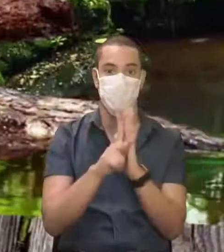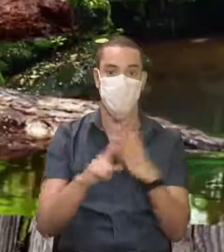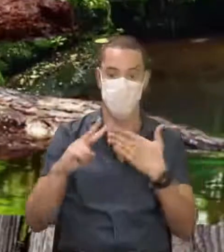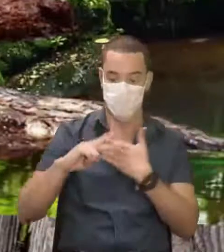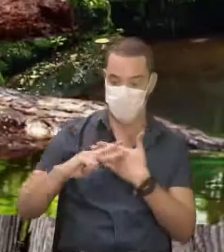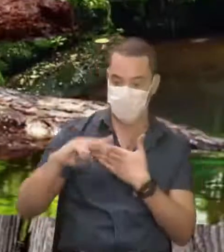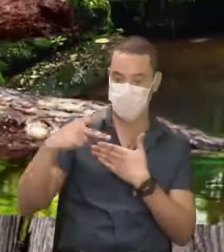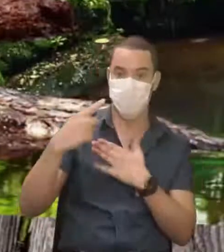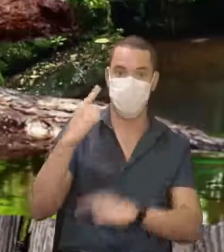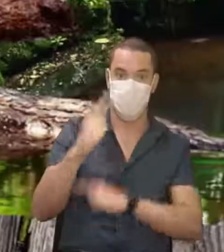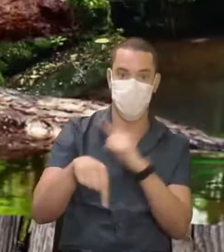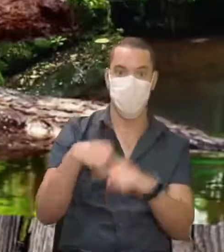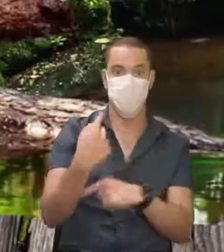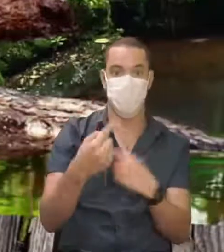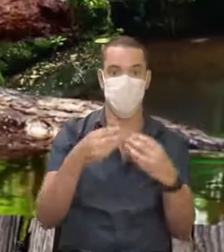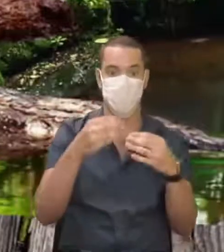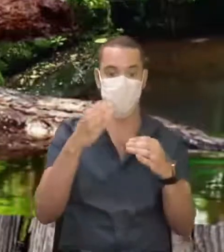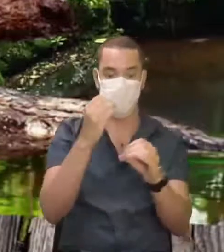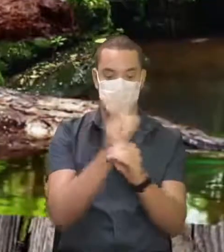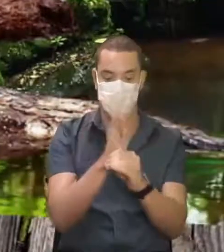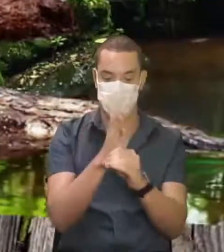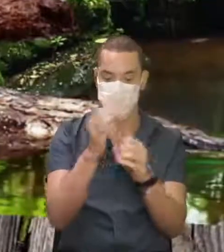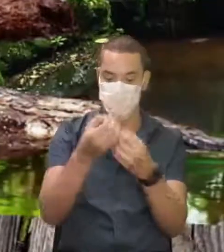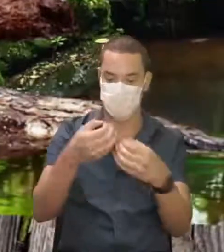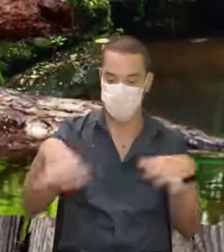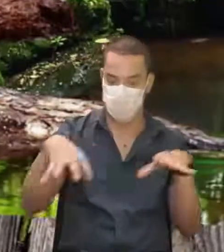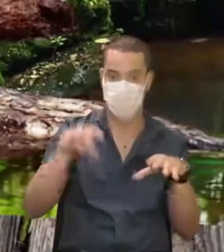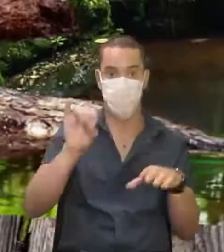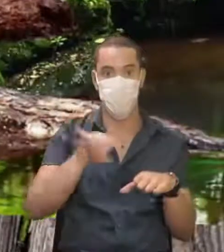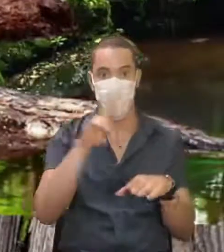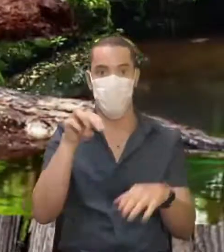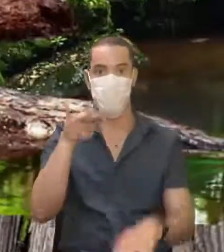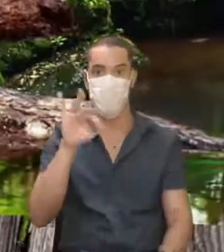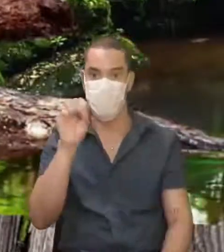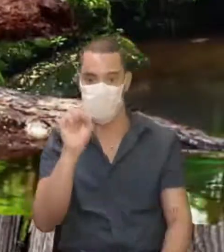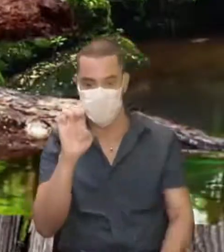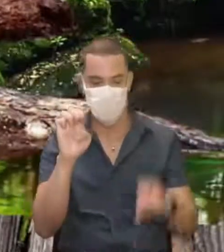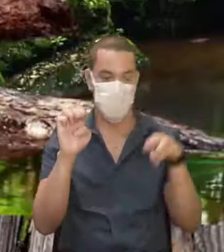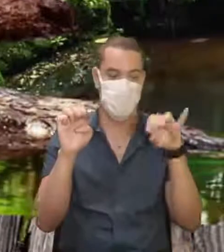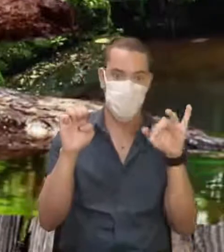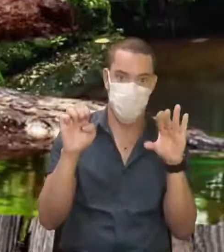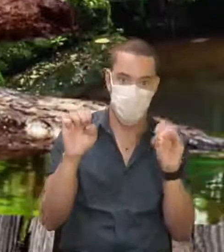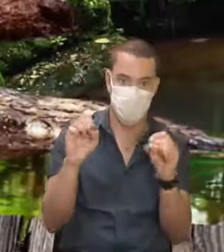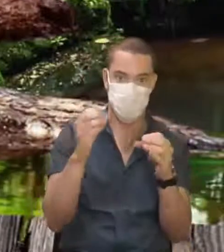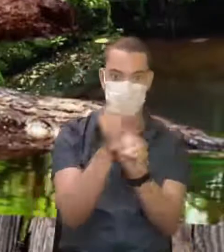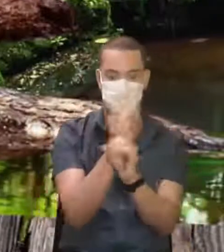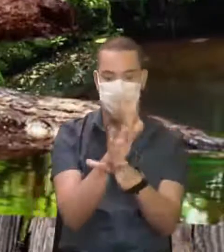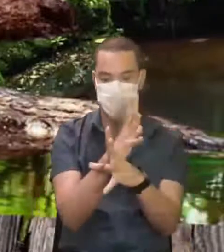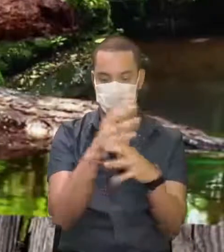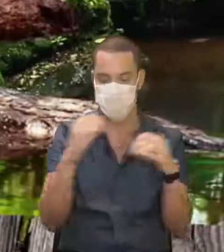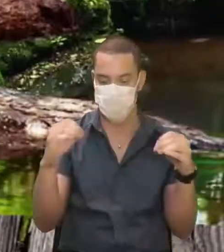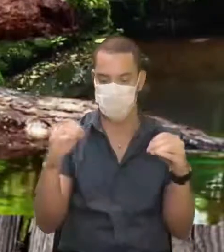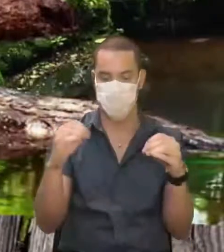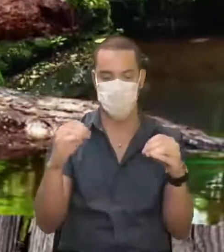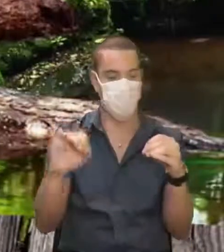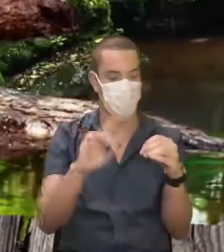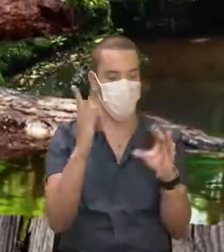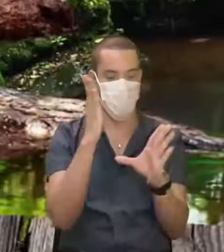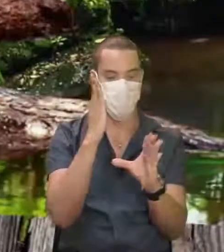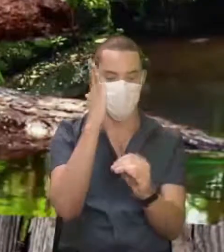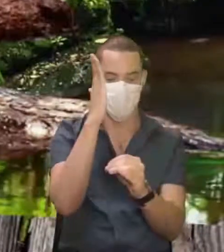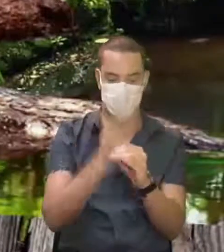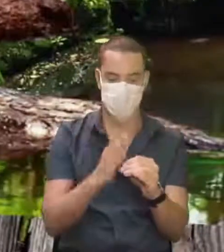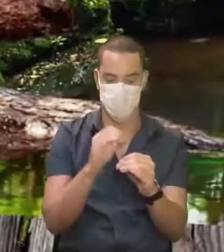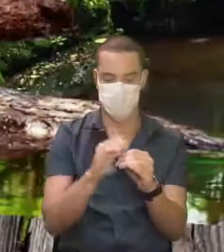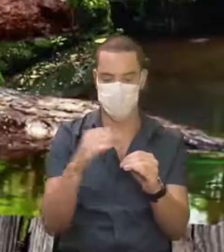depois do processo de divisão celular, seja meiose ou mitose. Aconteceu o processo de divisão, entra no período G1, que faz parte aí